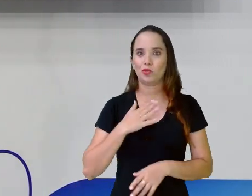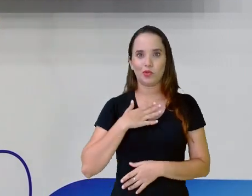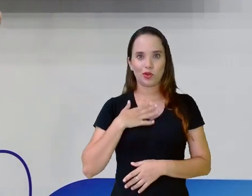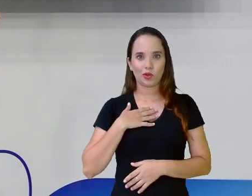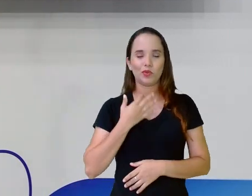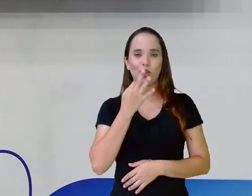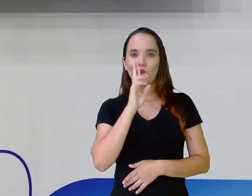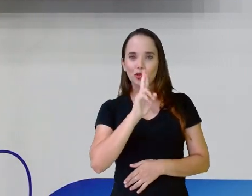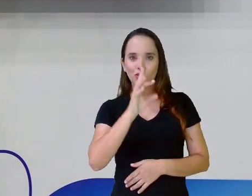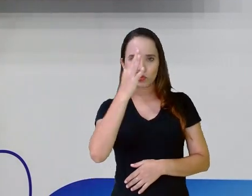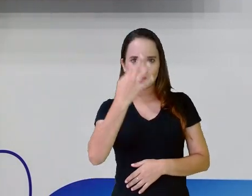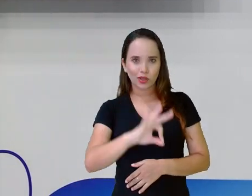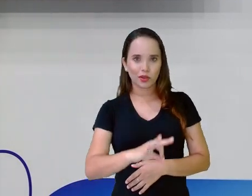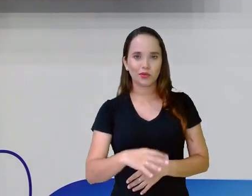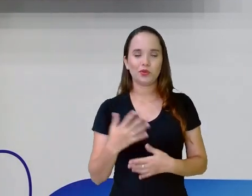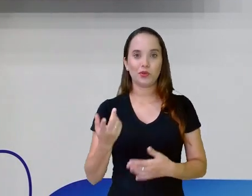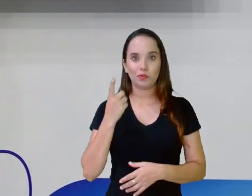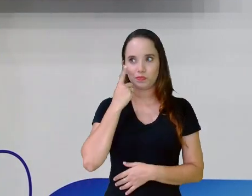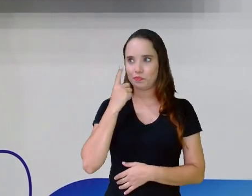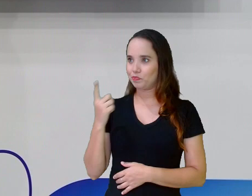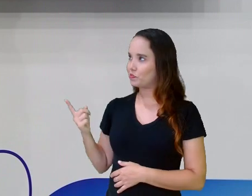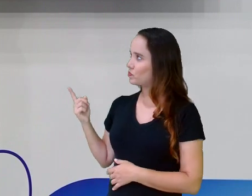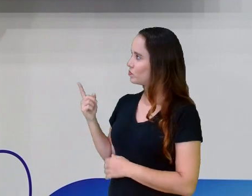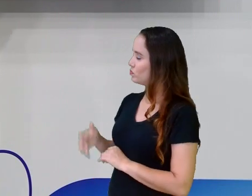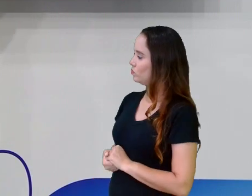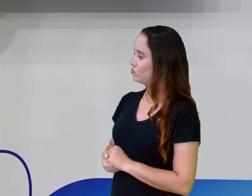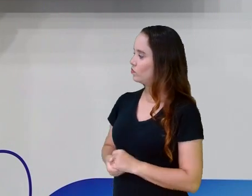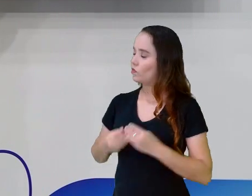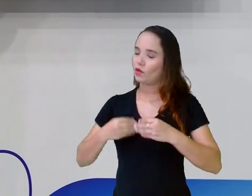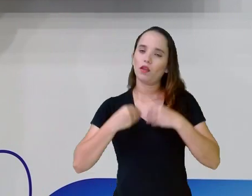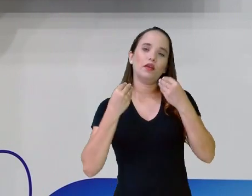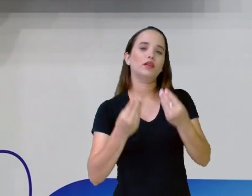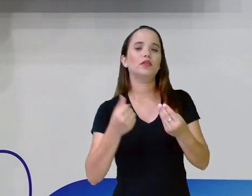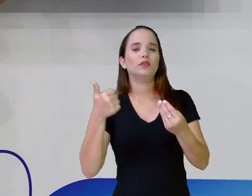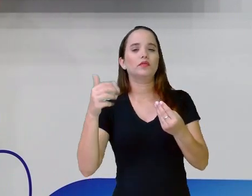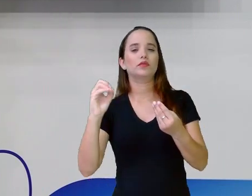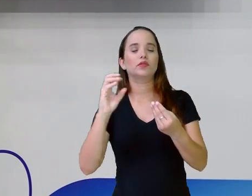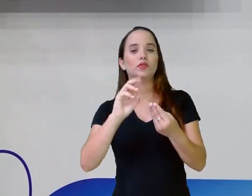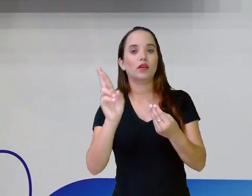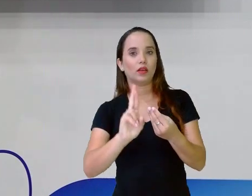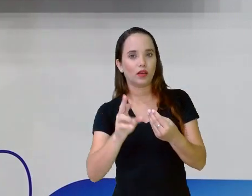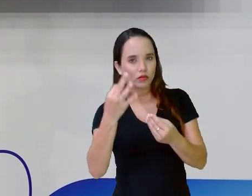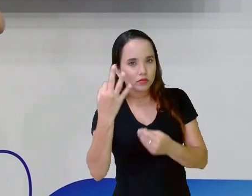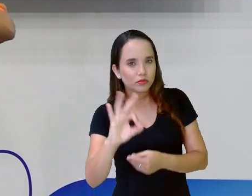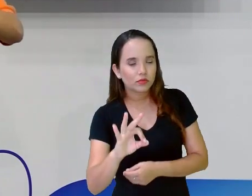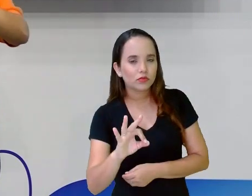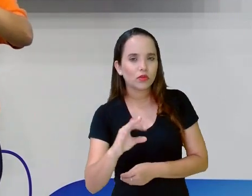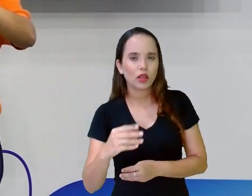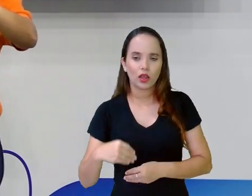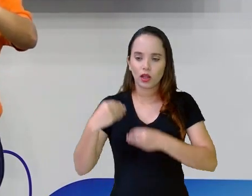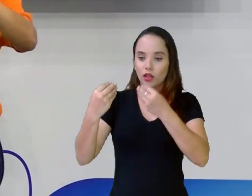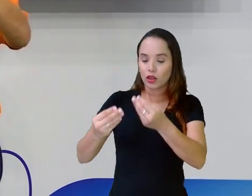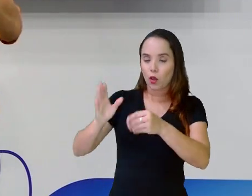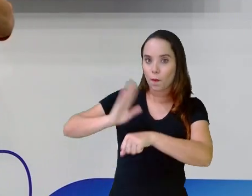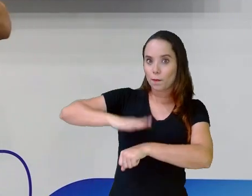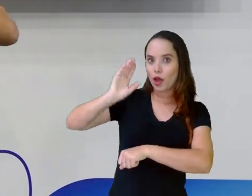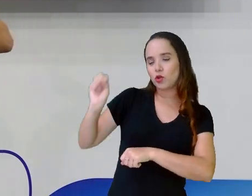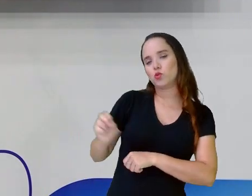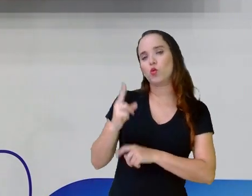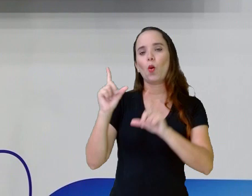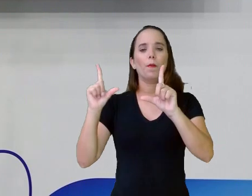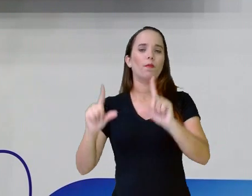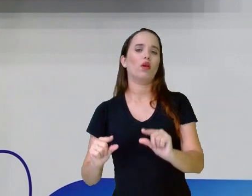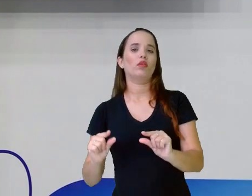acertou ou não. Ele deu o troco, que foi R$ 100, não foi isso? Ele deu a mais ou deu a menos o valor?